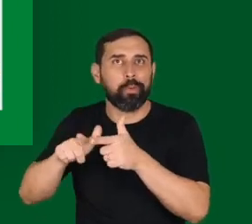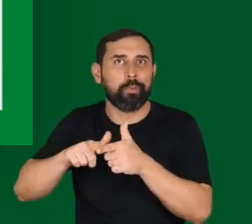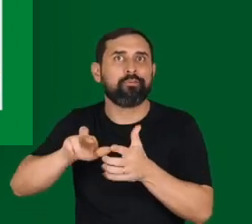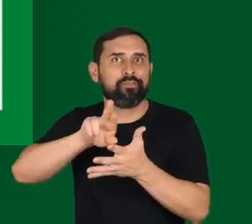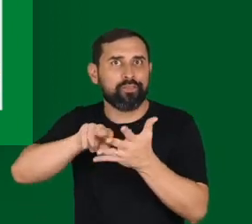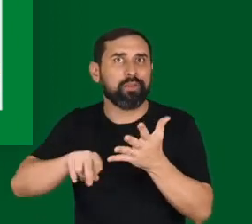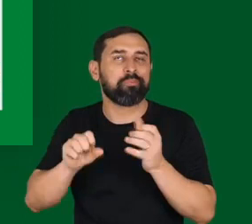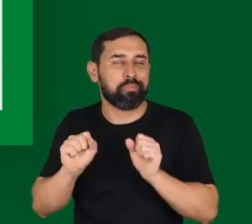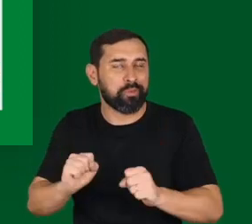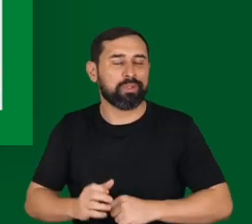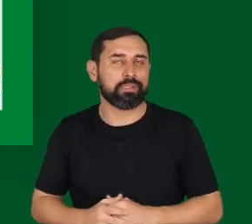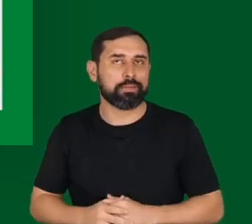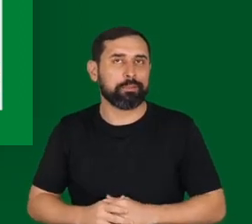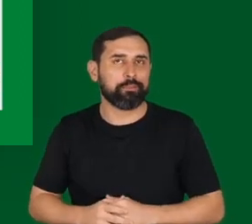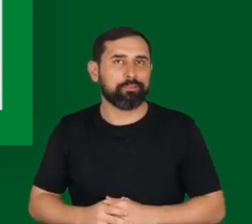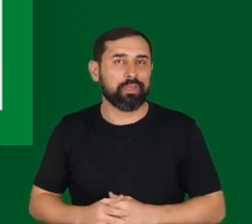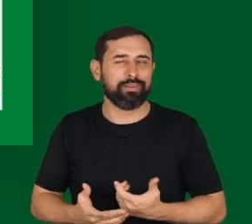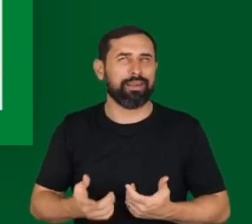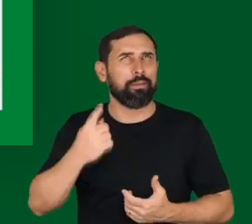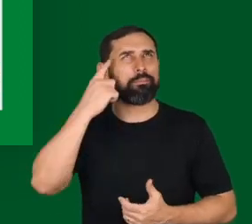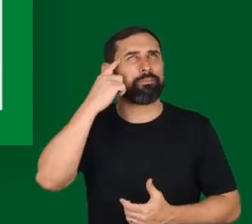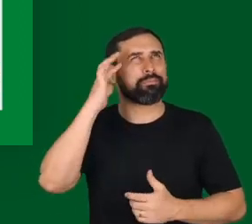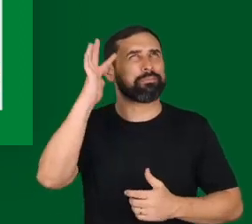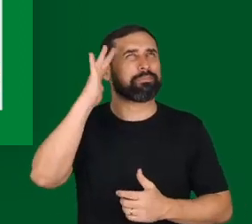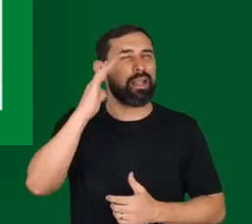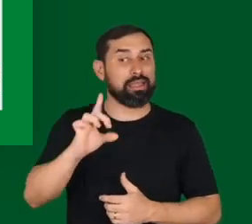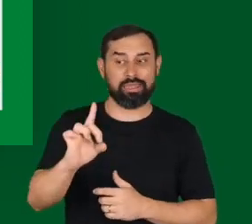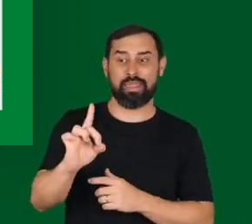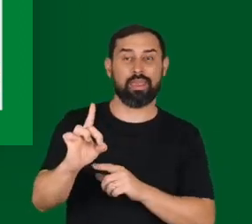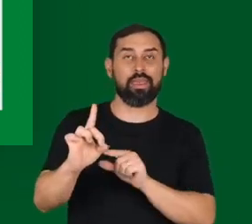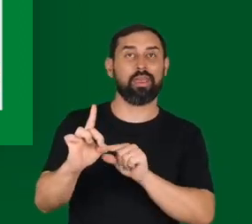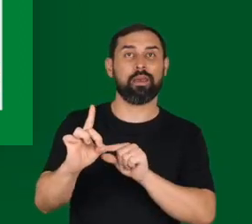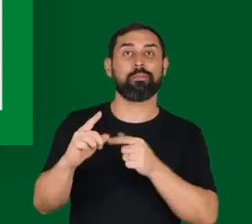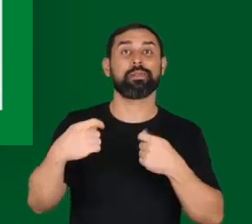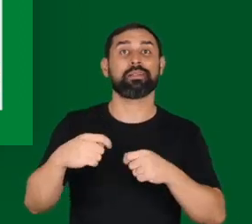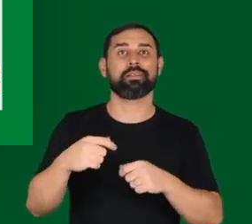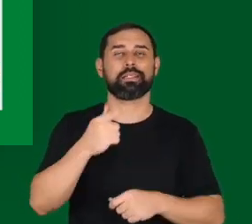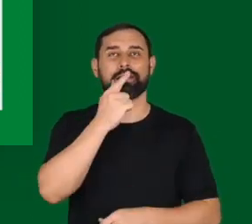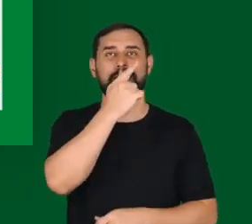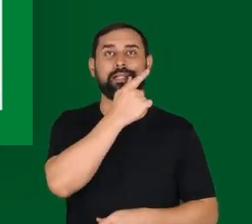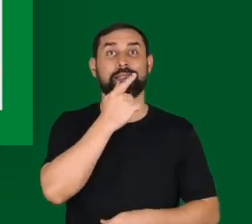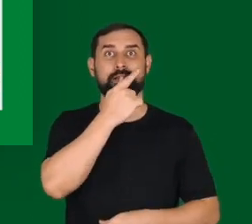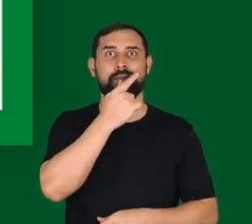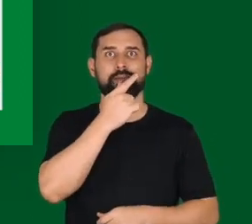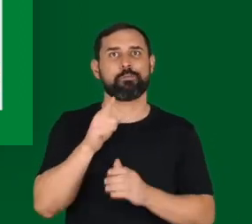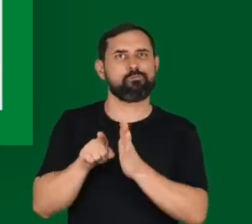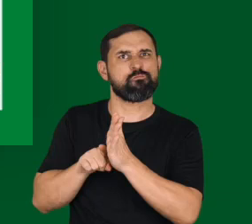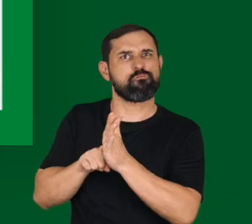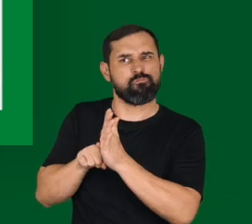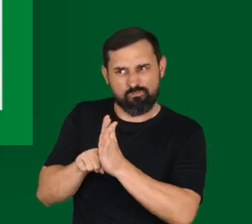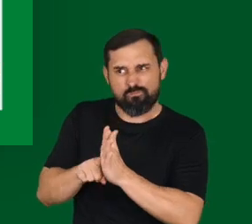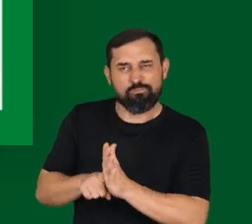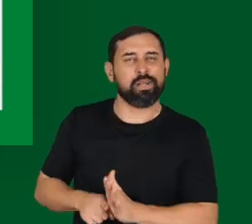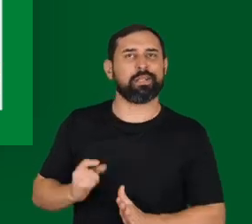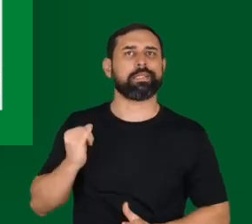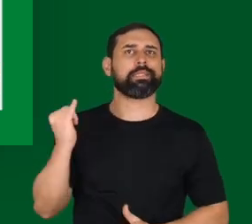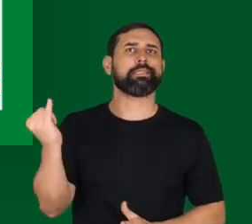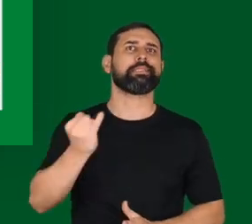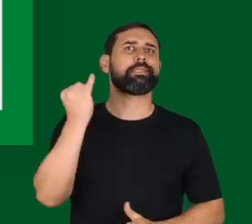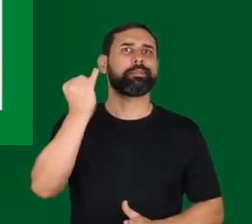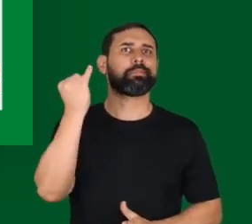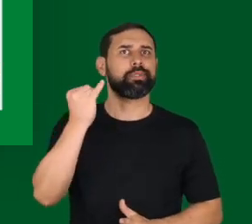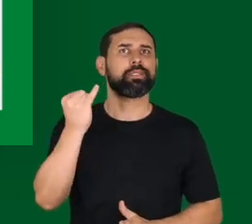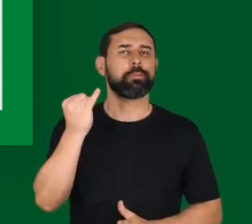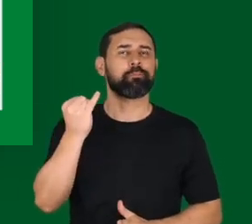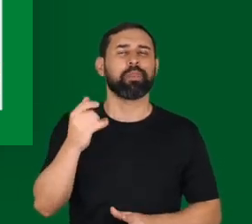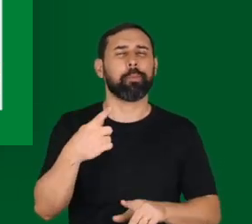trauma. E sempre quando a gente pensa em D, a gente tem que avaliar a glicemia. A glicemia é um parâmetro muito importante para a gente avaliar